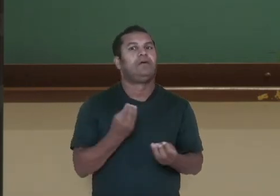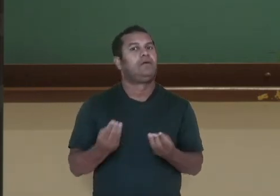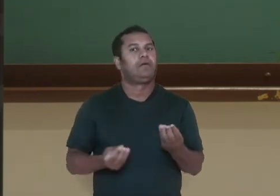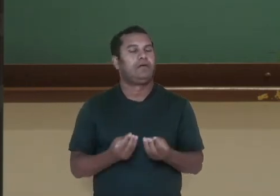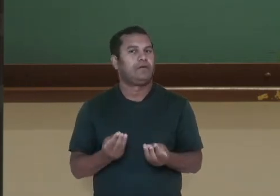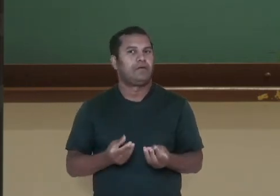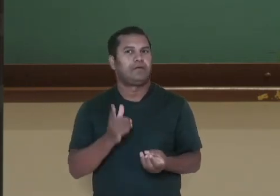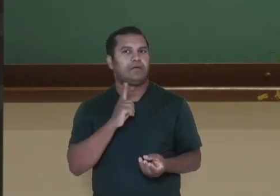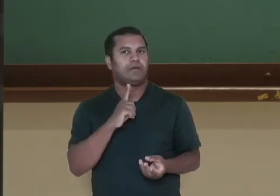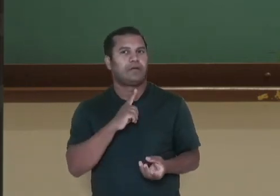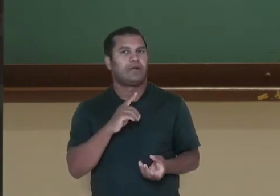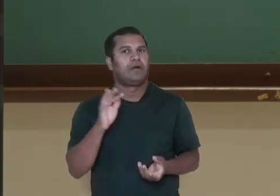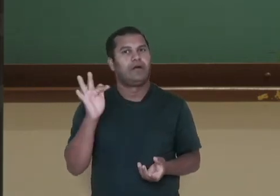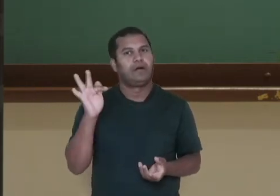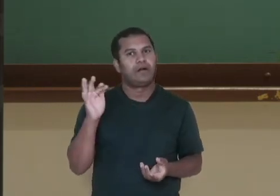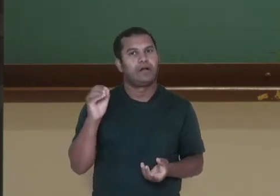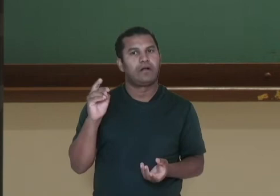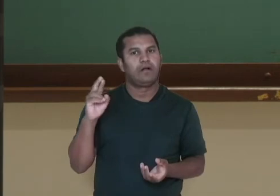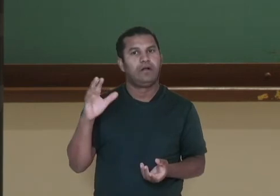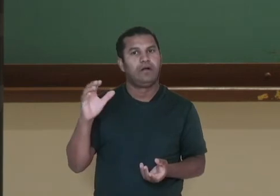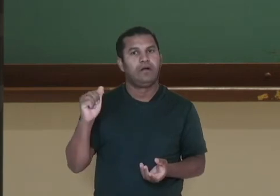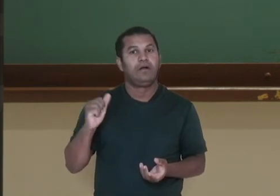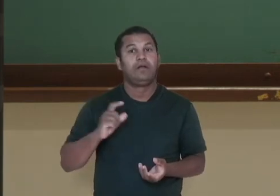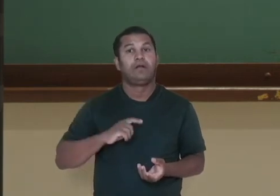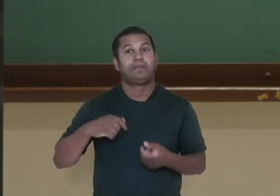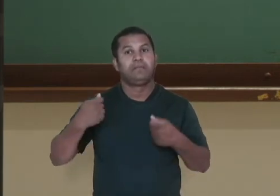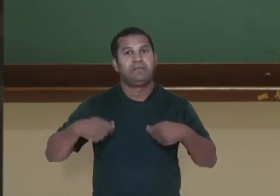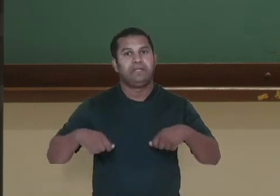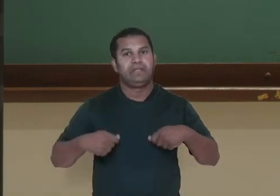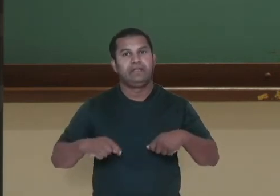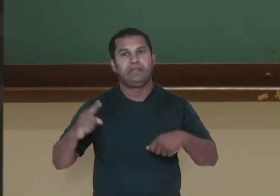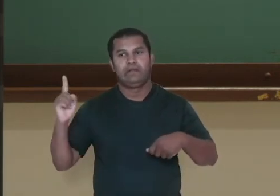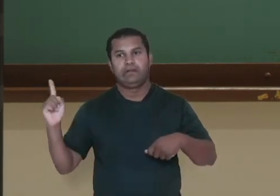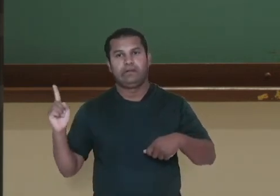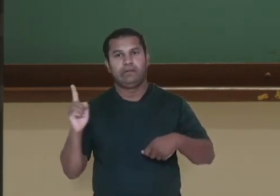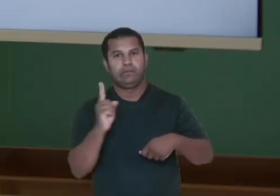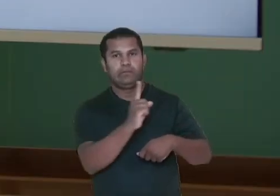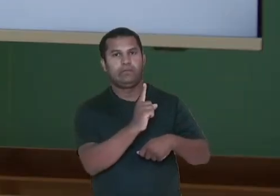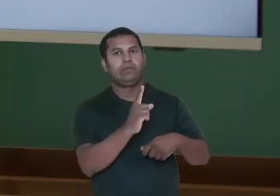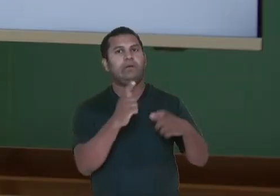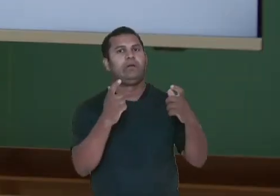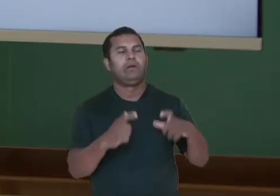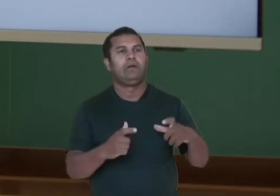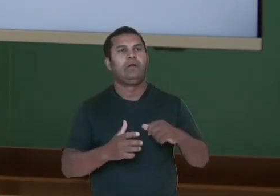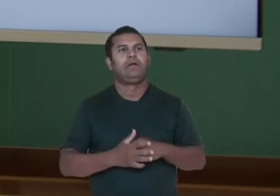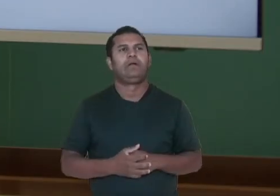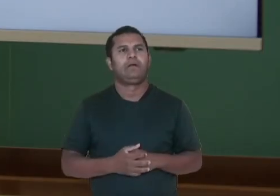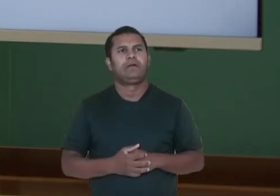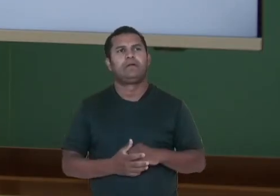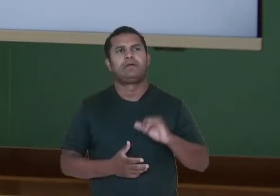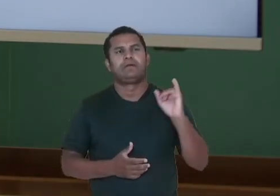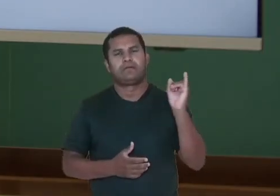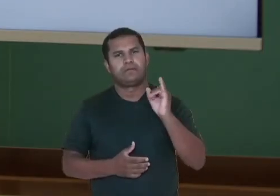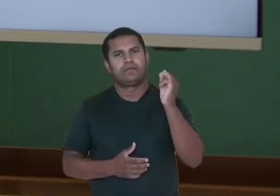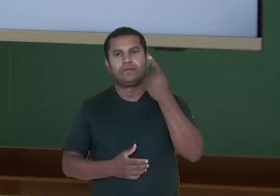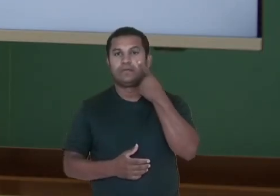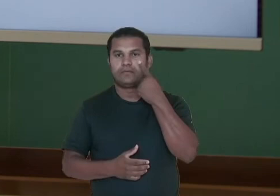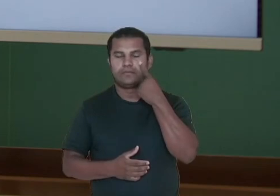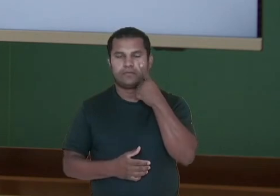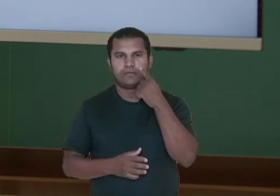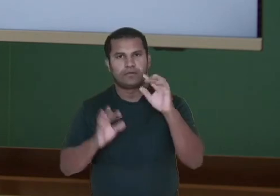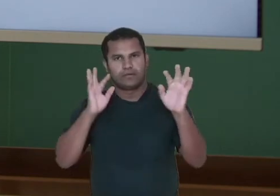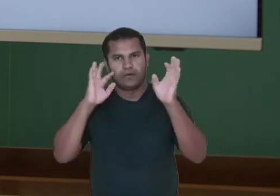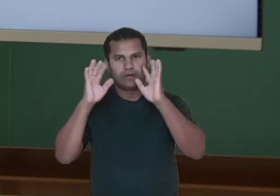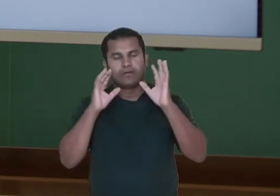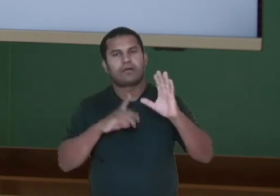é a força necessária para isso? Né? Falando um negócio interessante aqui, né? Esse esporte aqui, que é um esporte